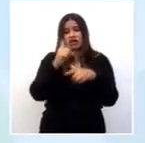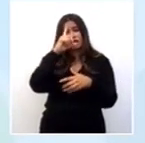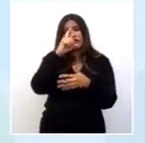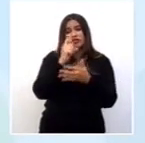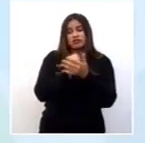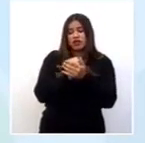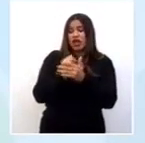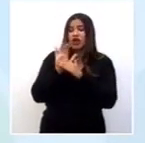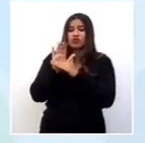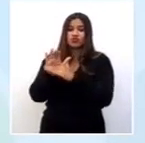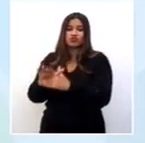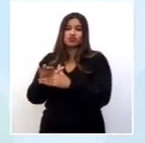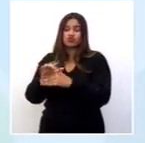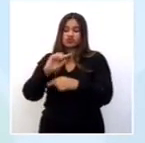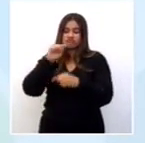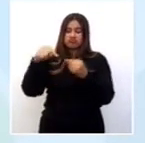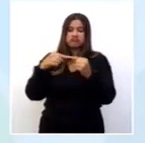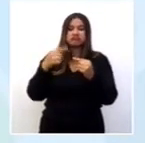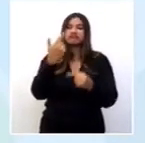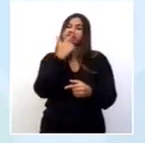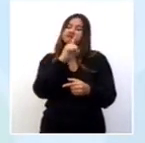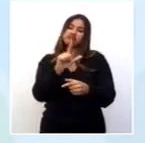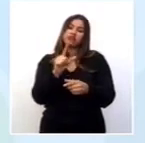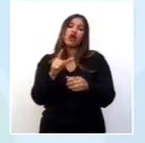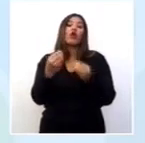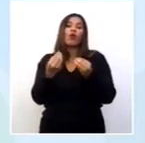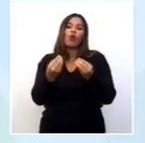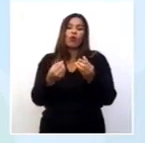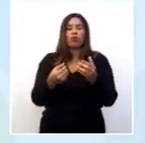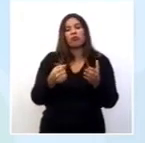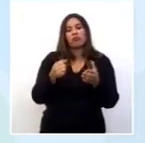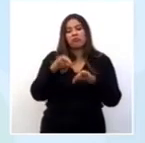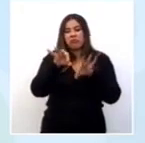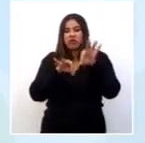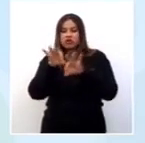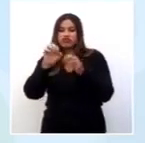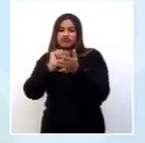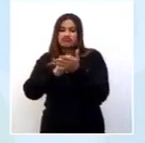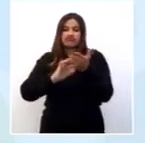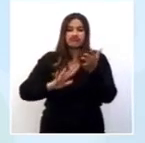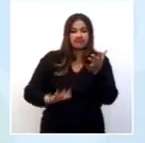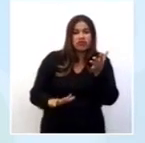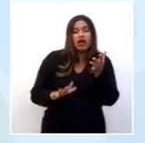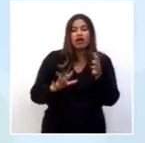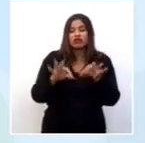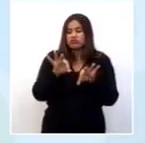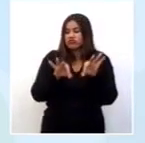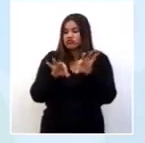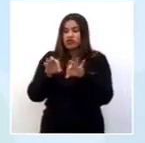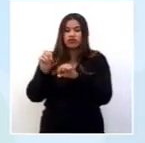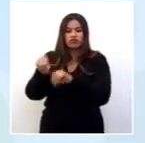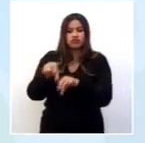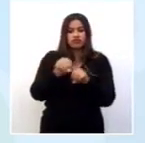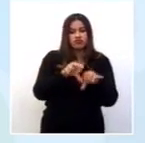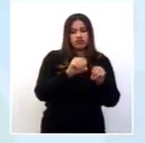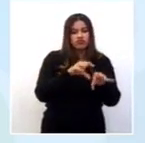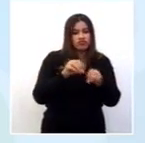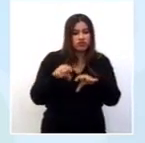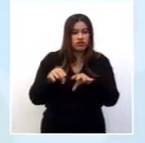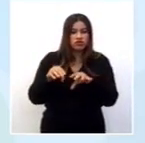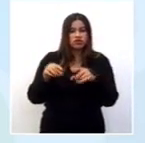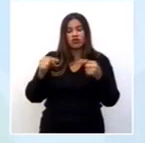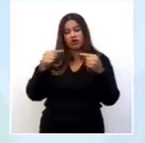resultados esperados. Planejar atividades, sequências didáticas, projetos de ensino, com os respectivos